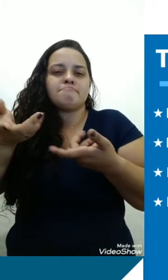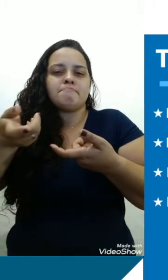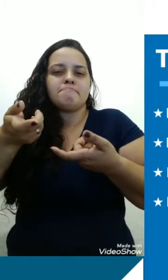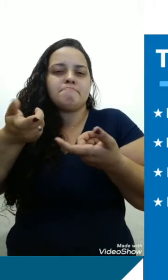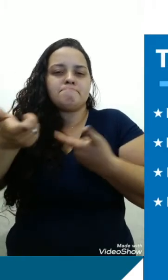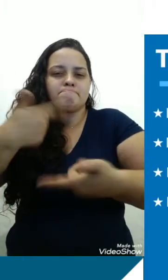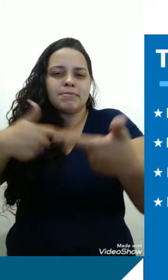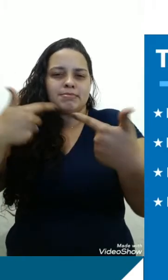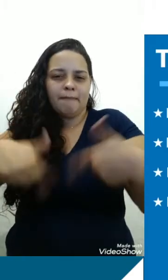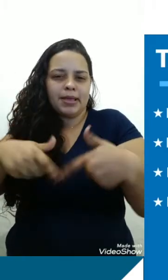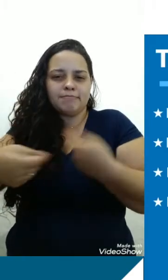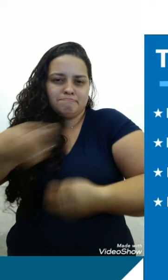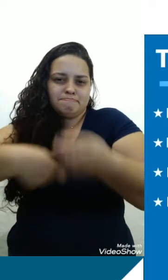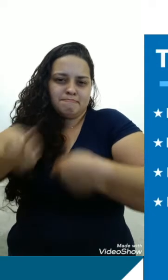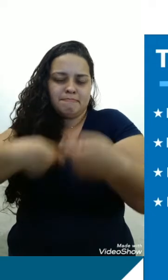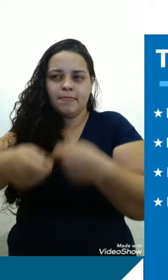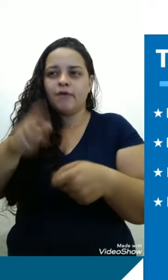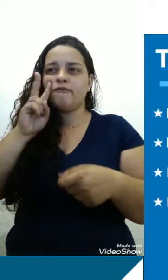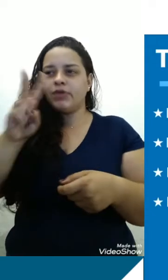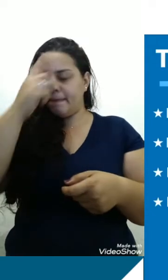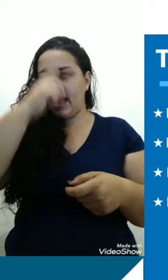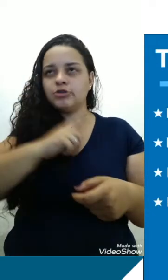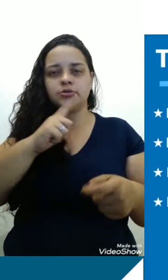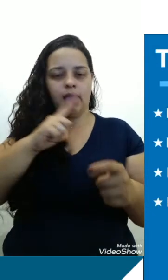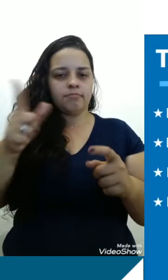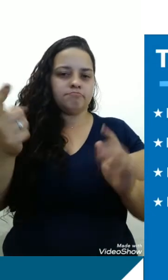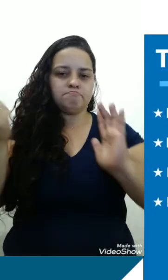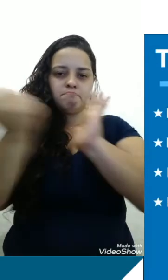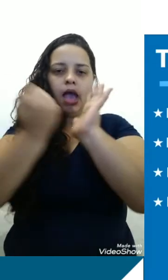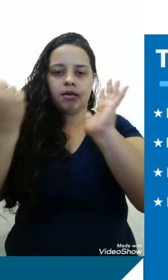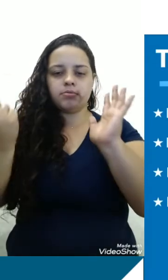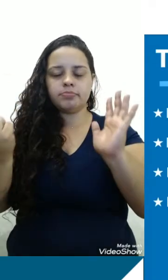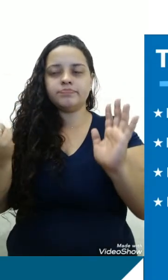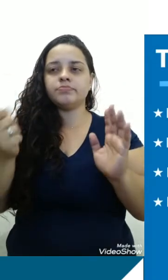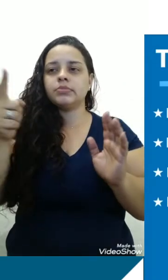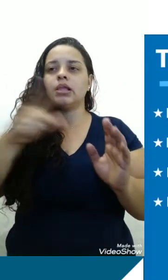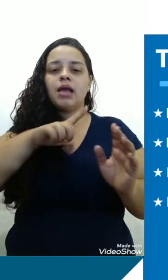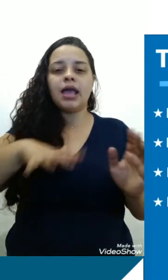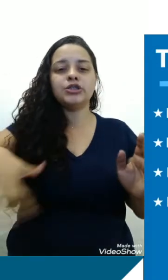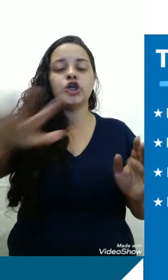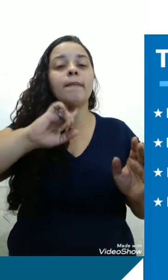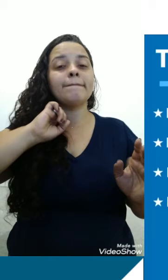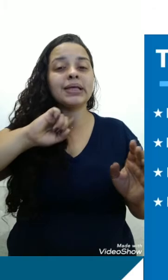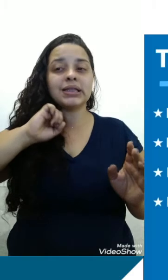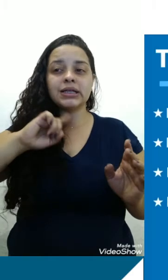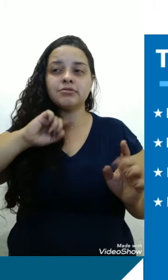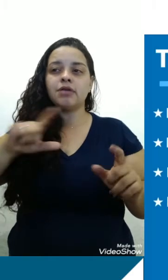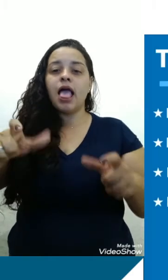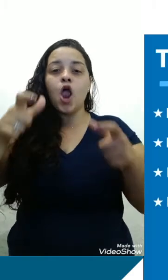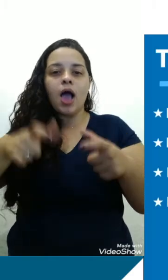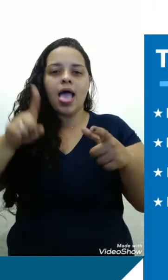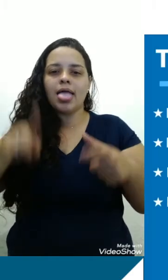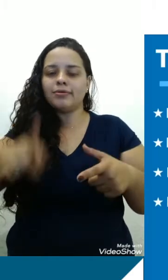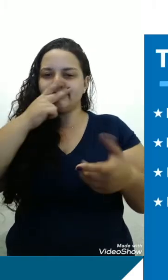gente consegue ver nessa imagem aqui. Então a gente vê que a região de Minas ela realmente